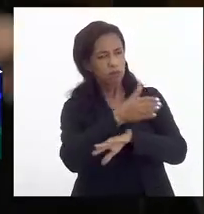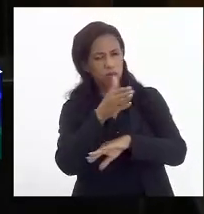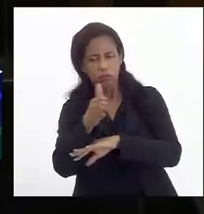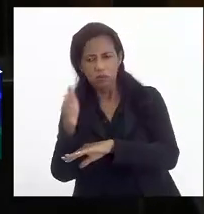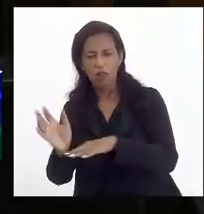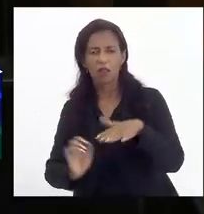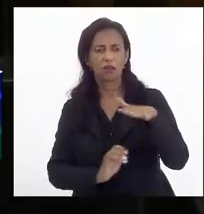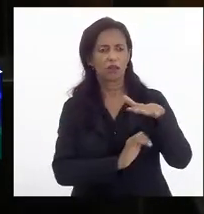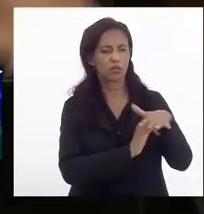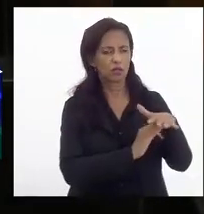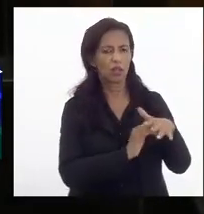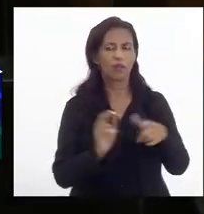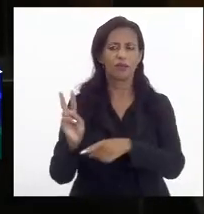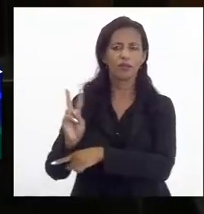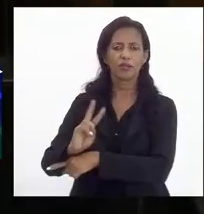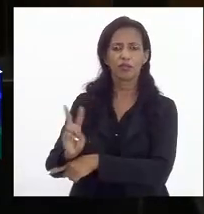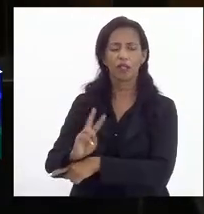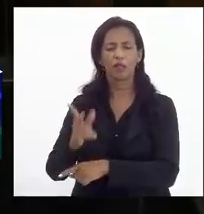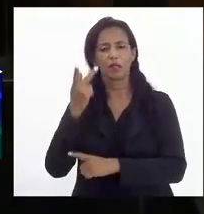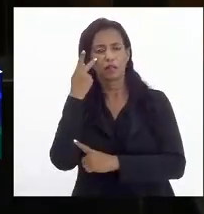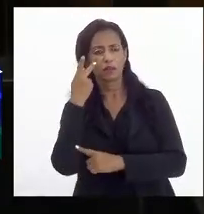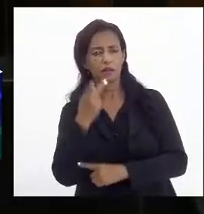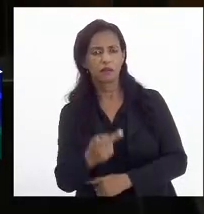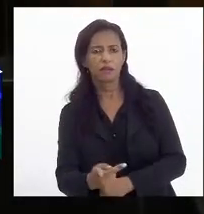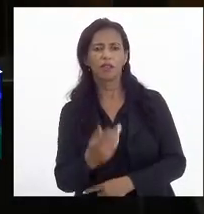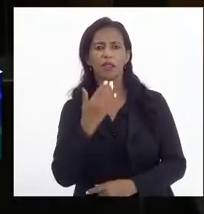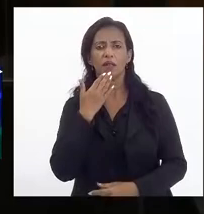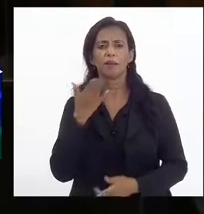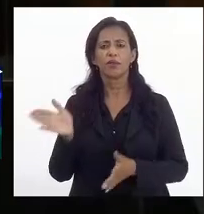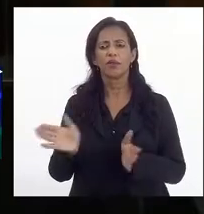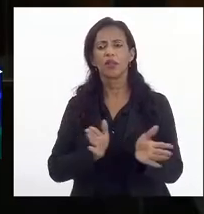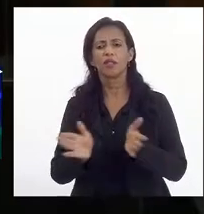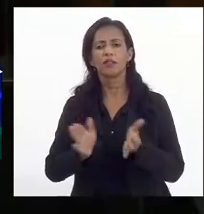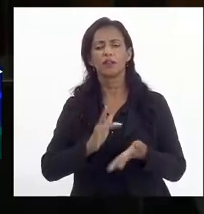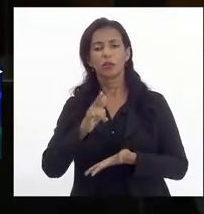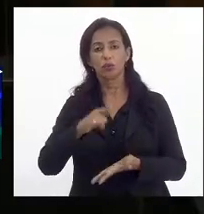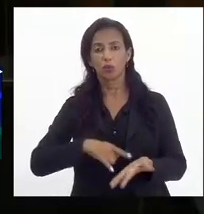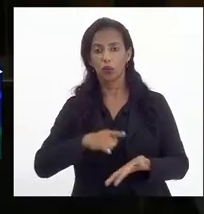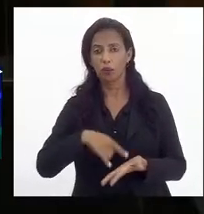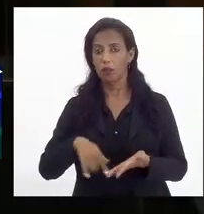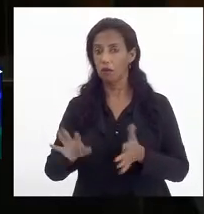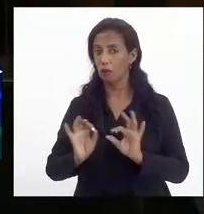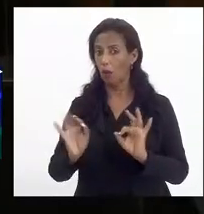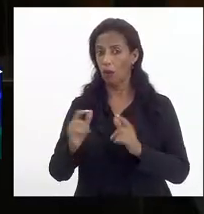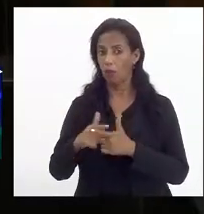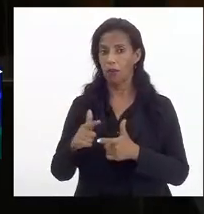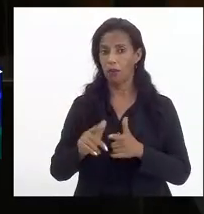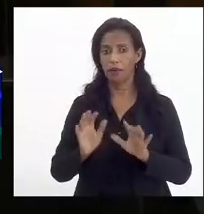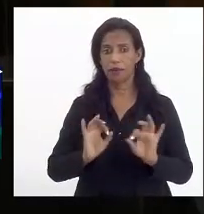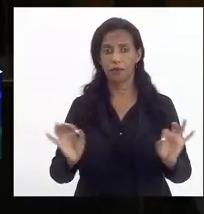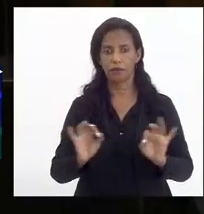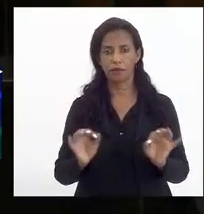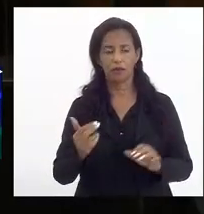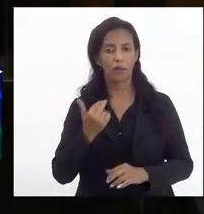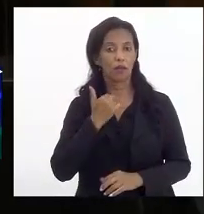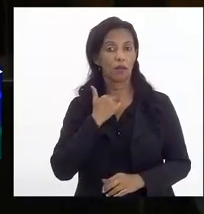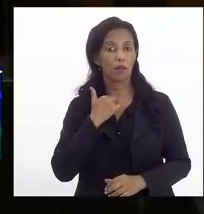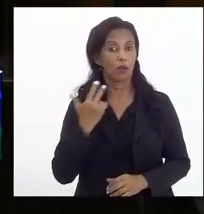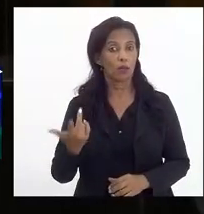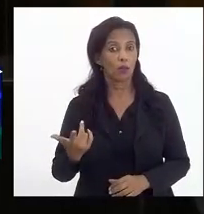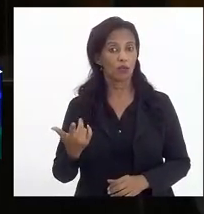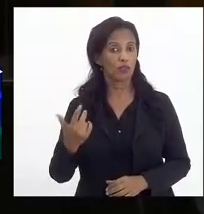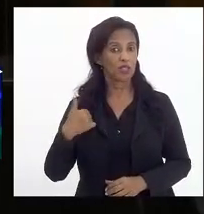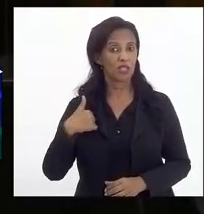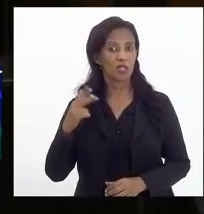as instituições fiscalizar visitar pedir acesso ao documento quanto a isso nenhum problema agora não fazia um